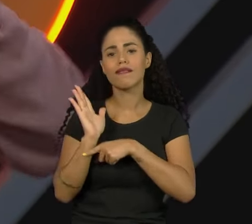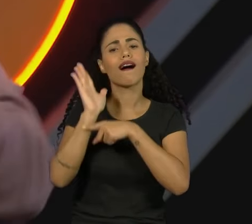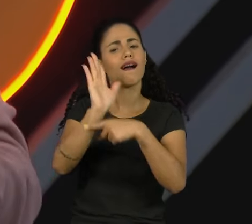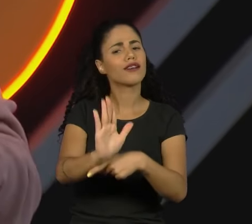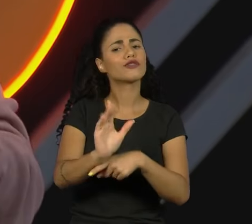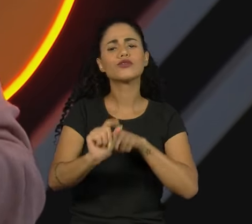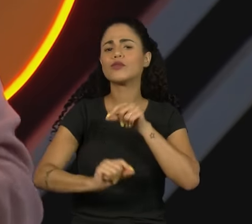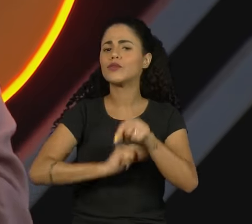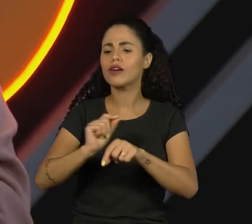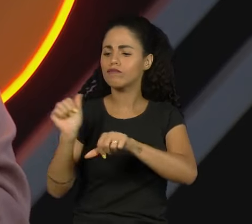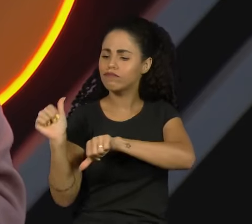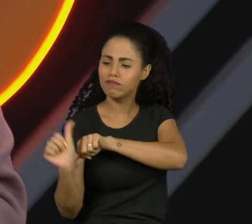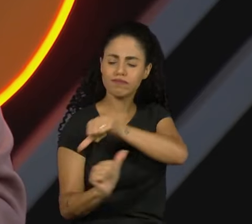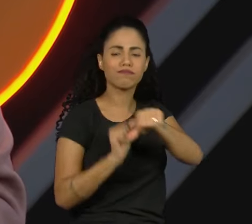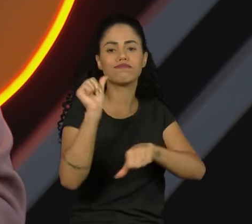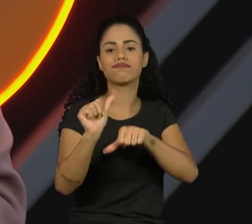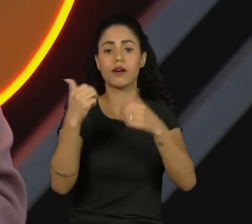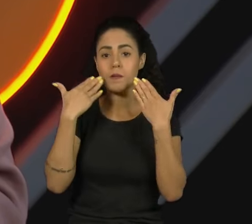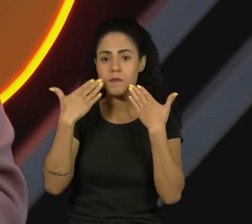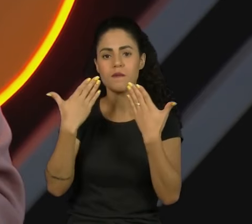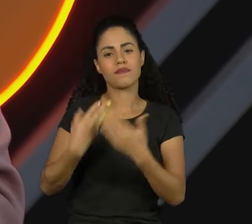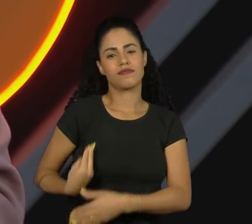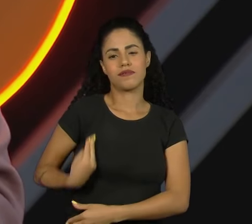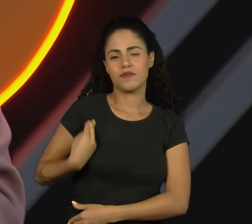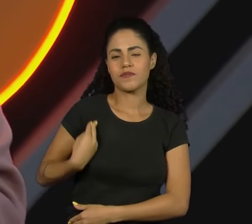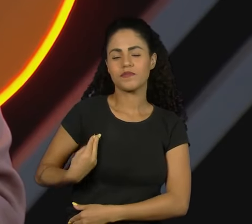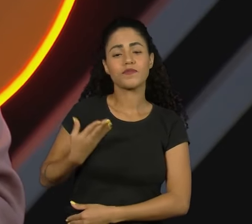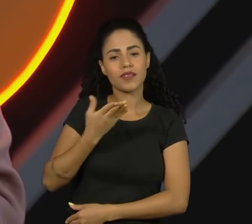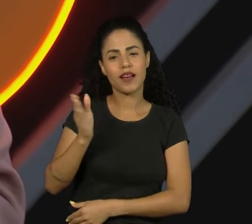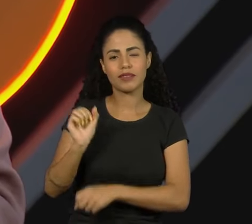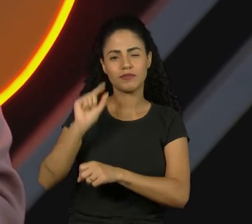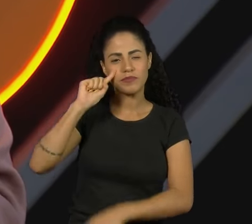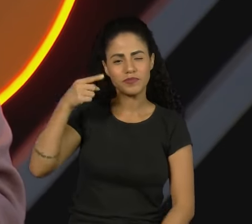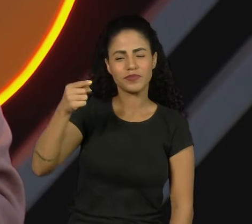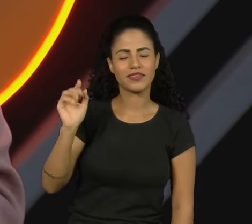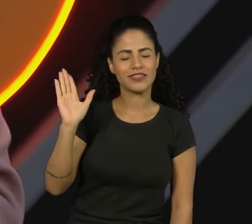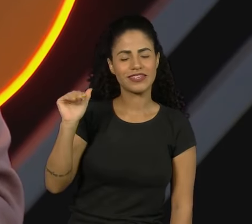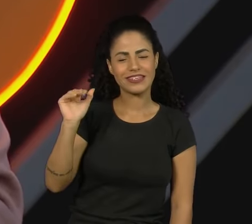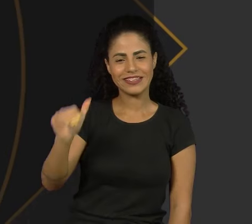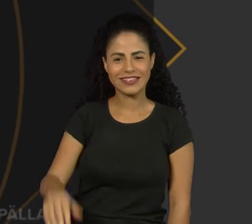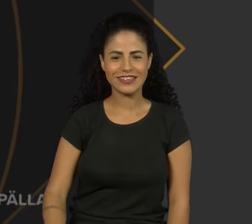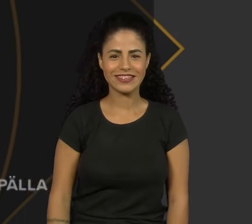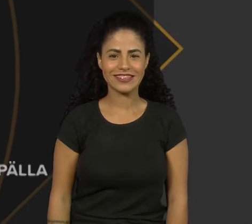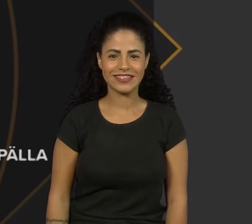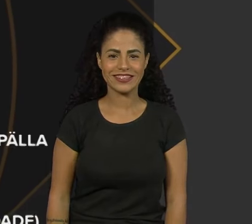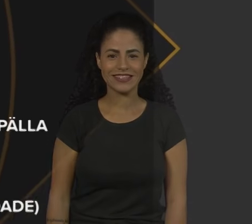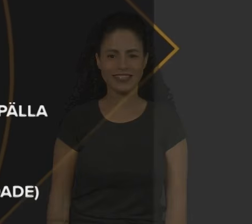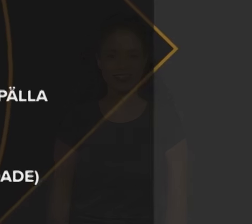transformar a cara do Brasil. Eu espero você. Até lá.